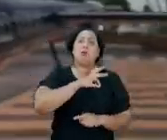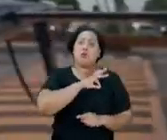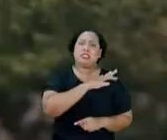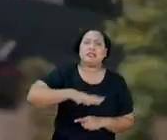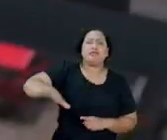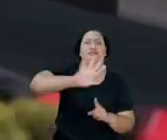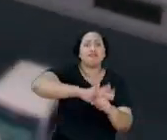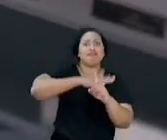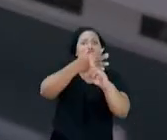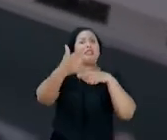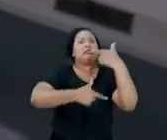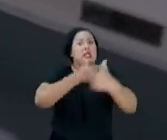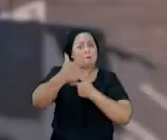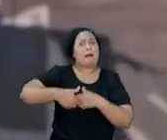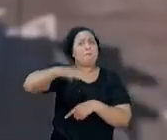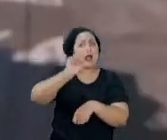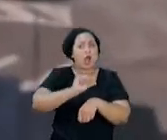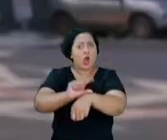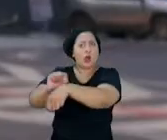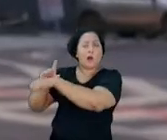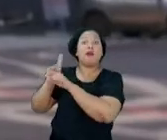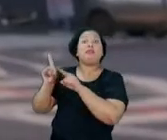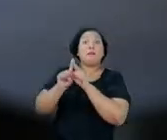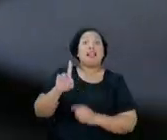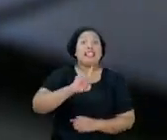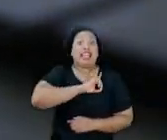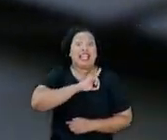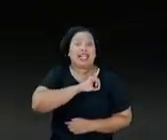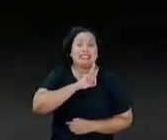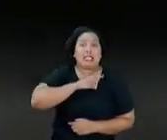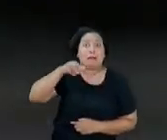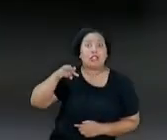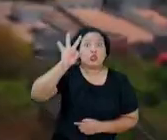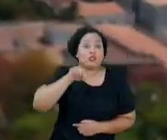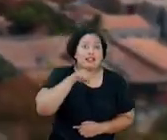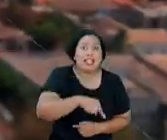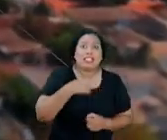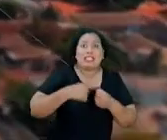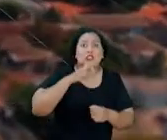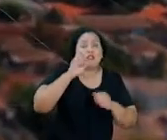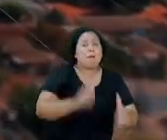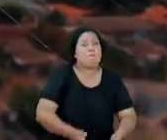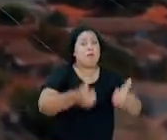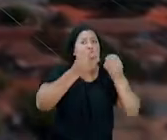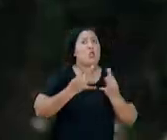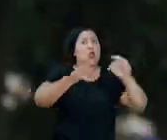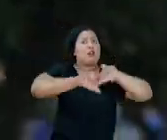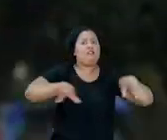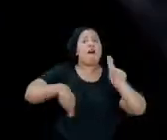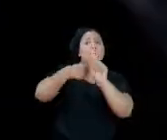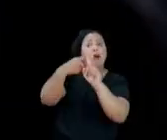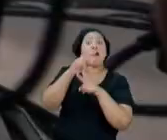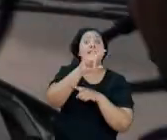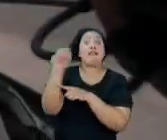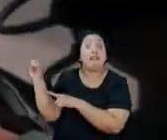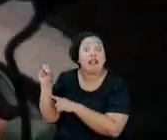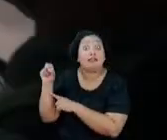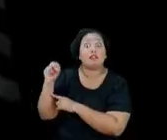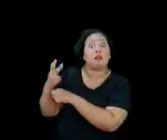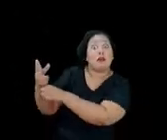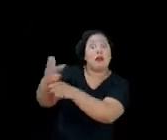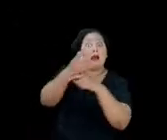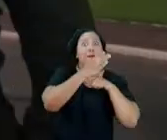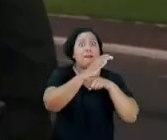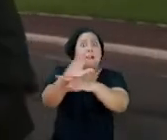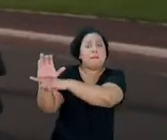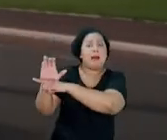delegada. Entrega da Delegacia de Polícia Civil mais moderna de Mato Grosso. Instalação de mais de 500 câmeras de monitoramento. E Sorriso